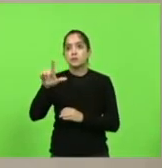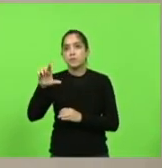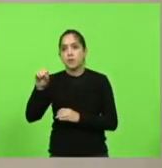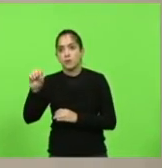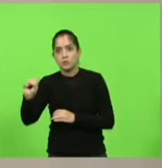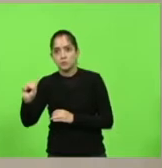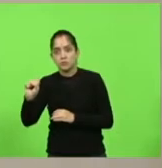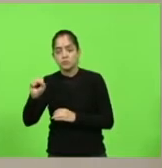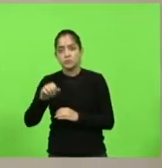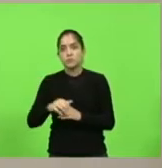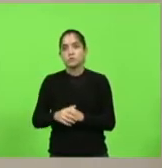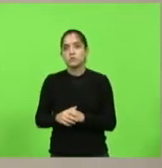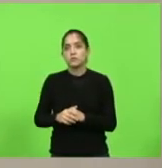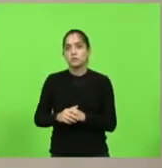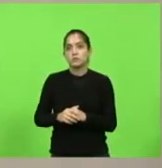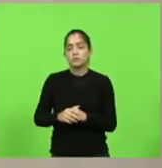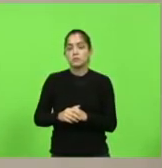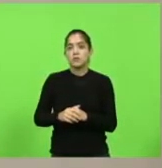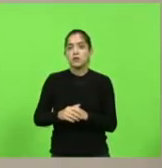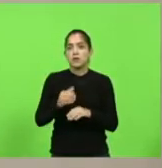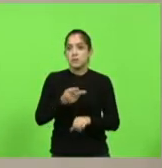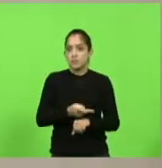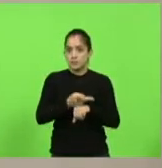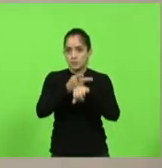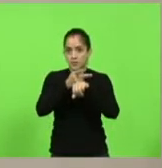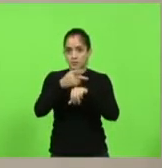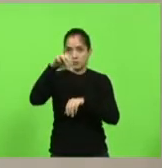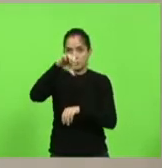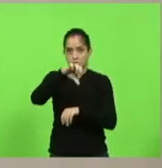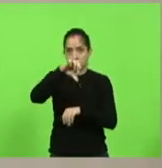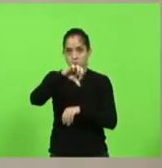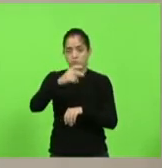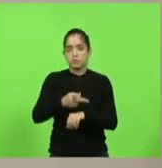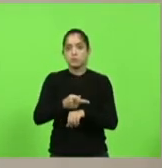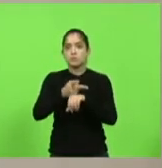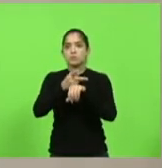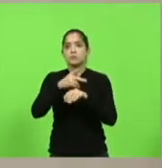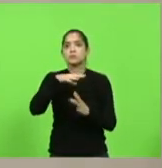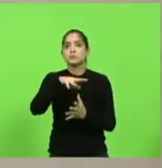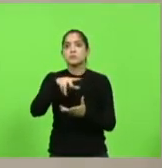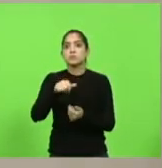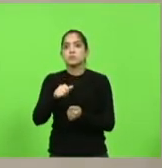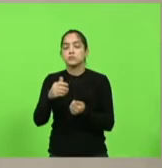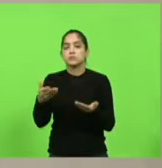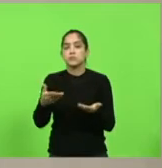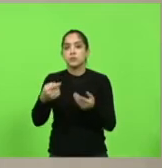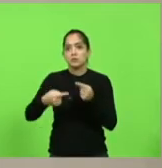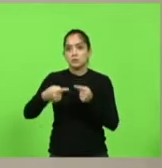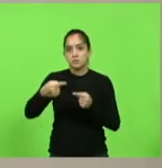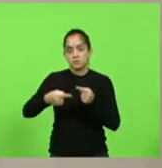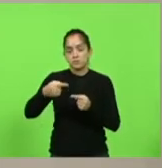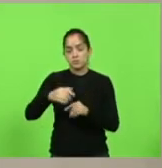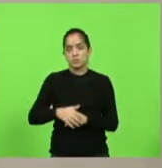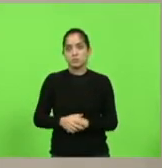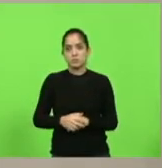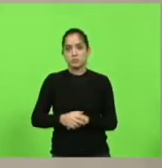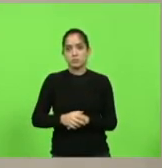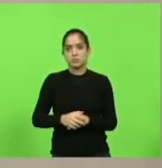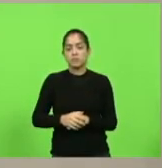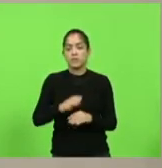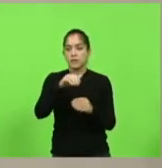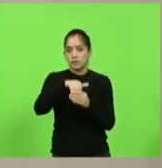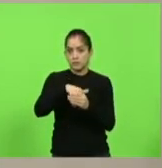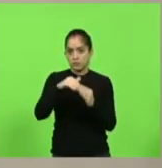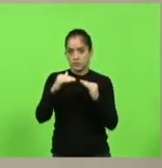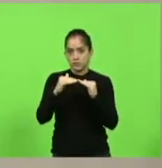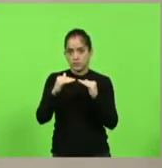Pollux, por ter sido premiada na nona edição do prêmio Green Please the Work, em discussão. Não havendo quem queira discutir,